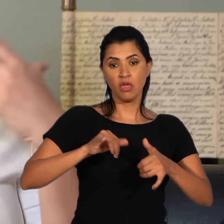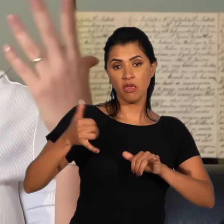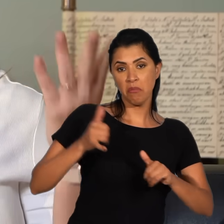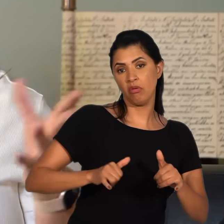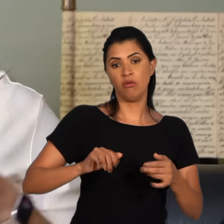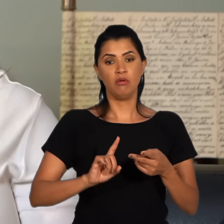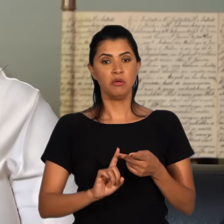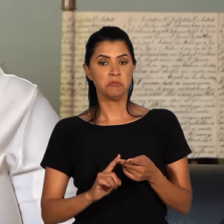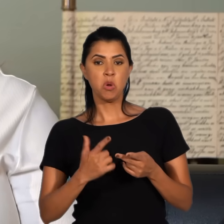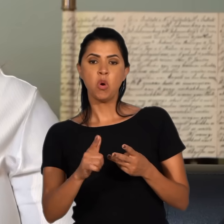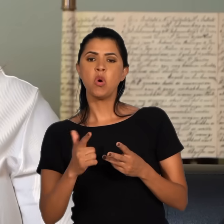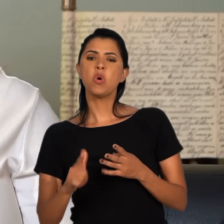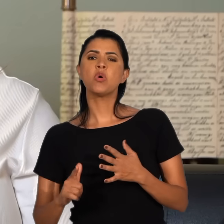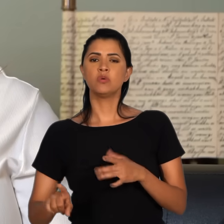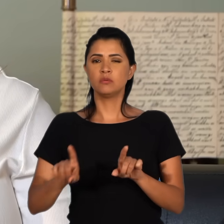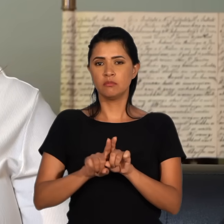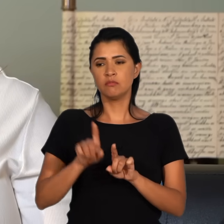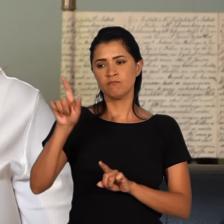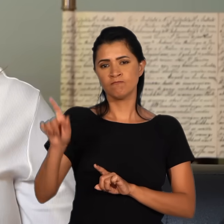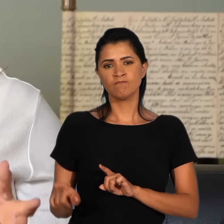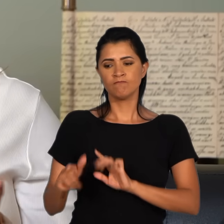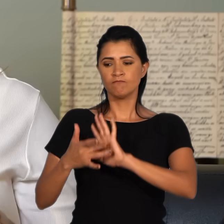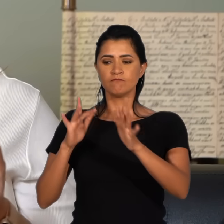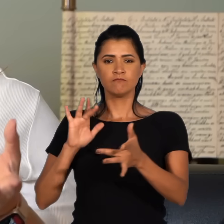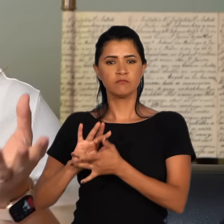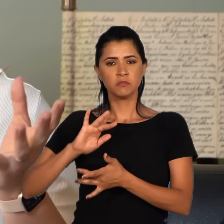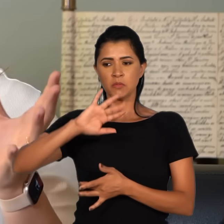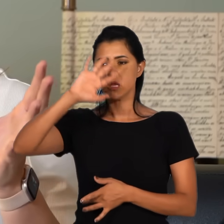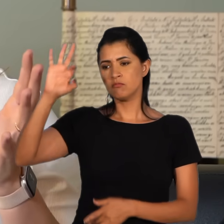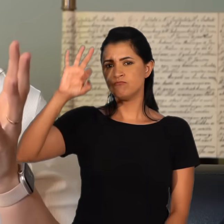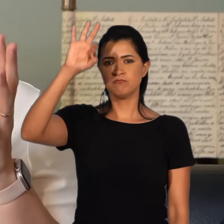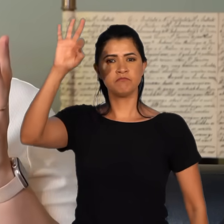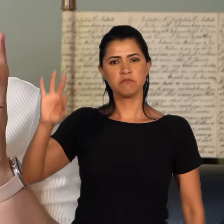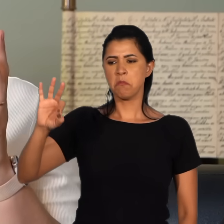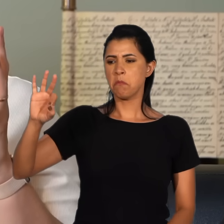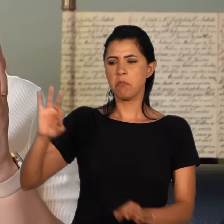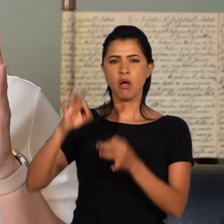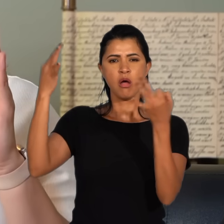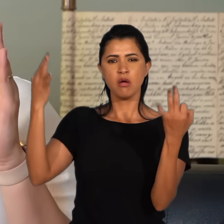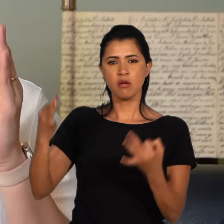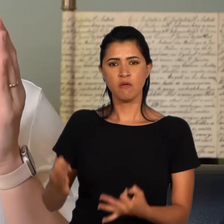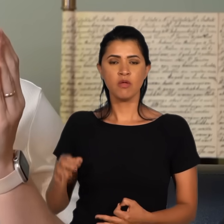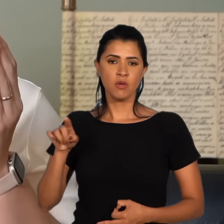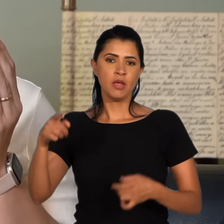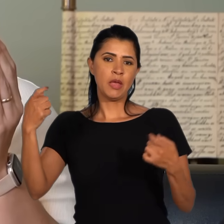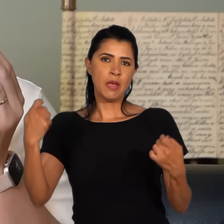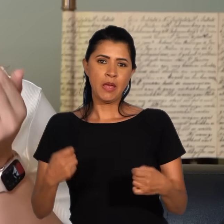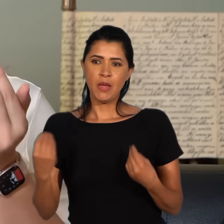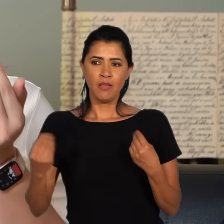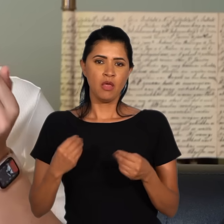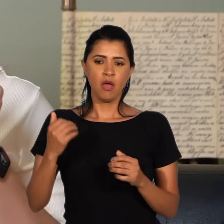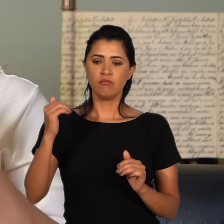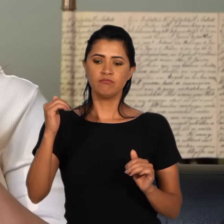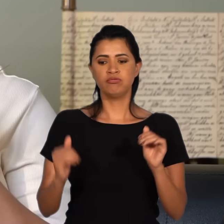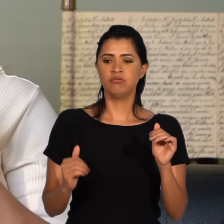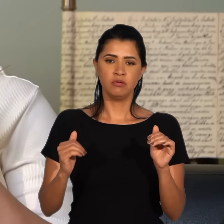química e e e outras coisas ele como espiritual ele teve que não